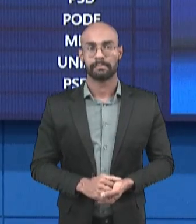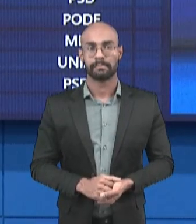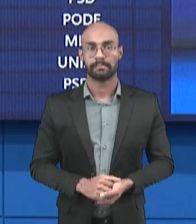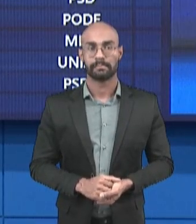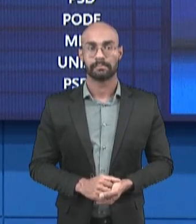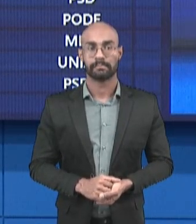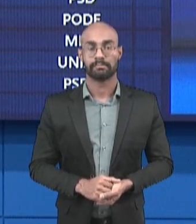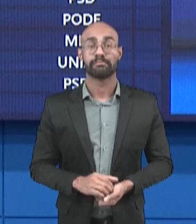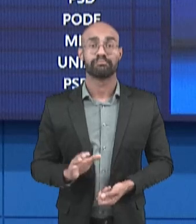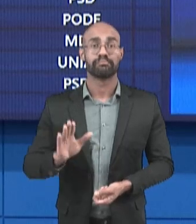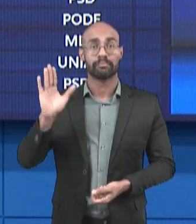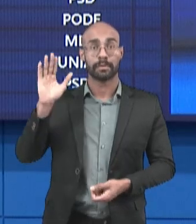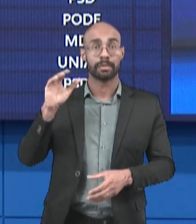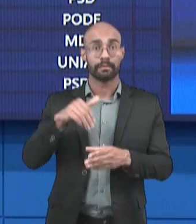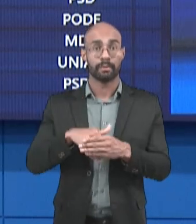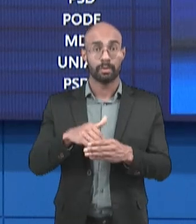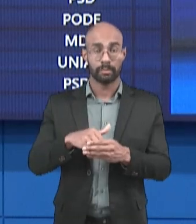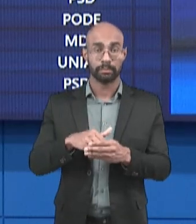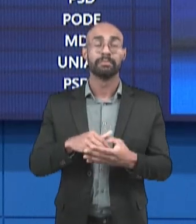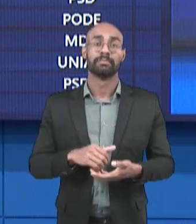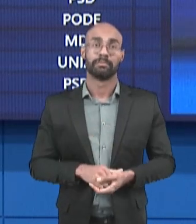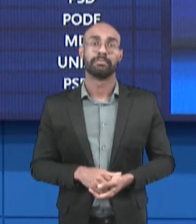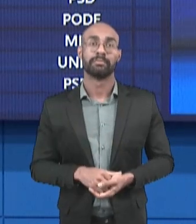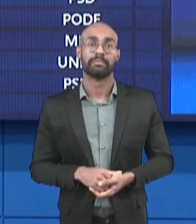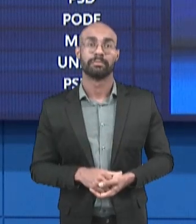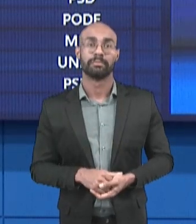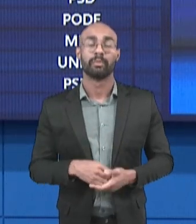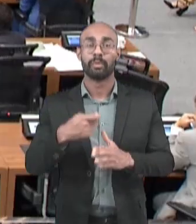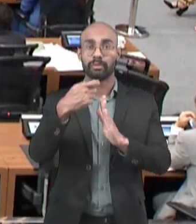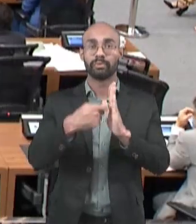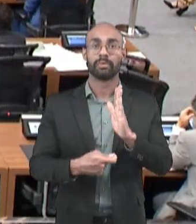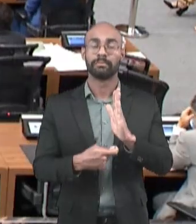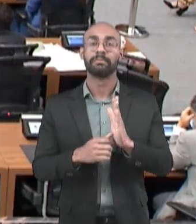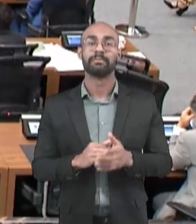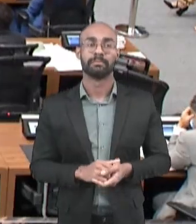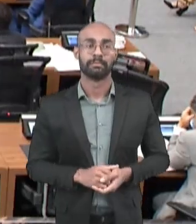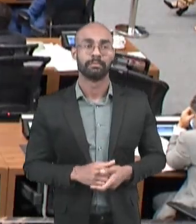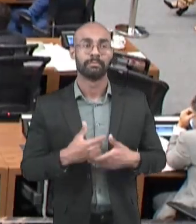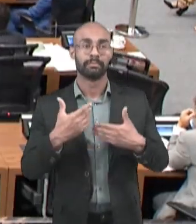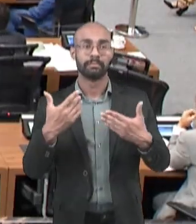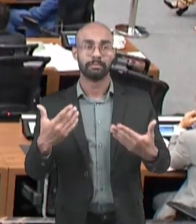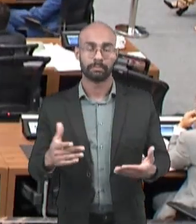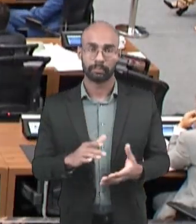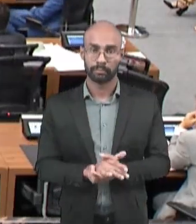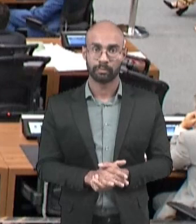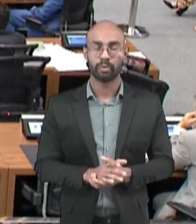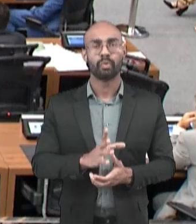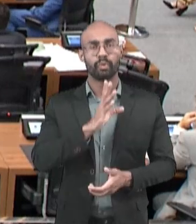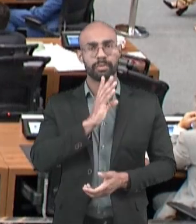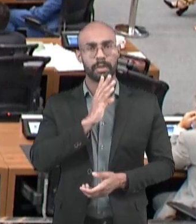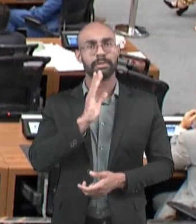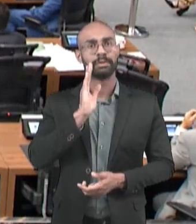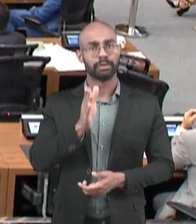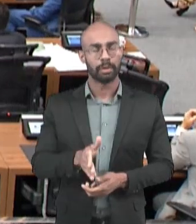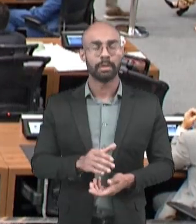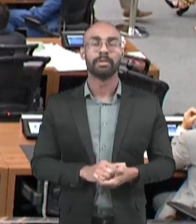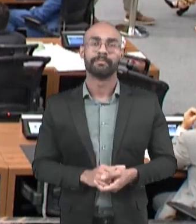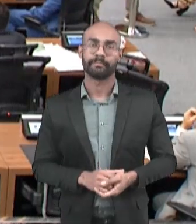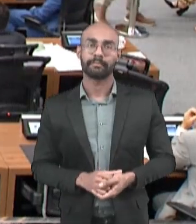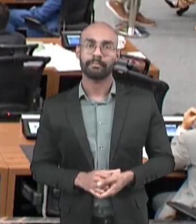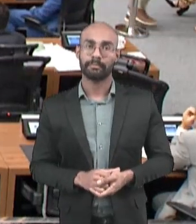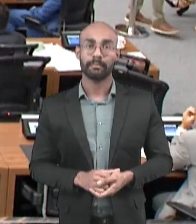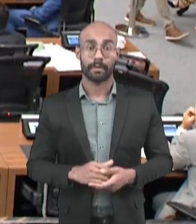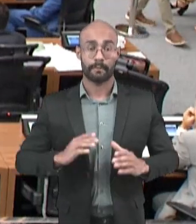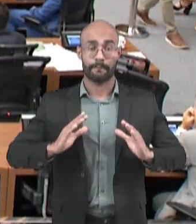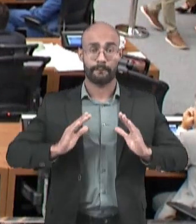Declaração de voto, senhor presidente. Para declarar o autor. O deputado Londres conhece muito bem